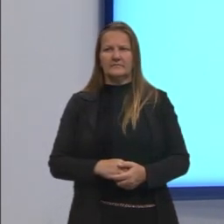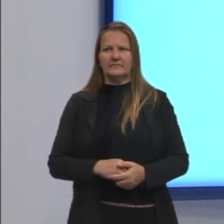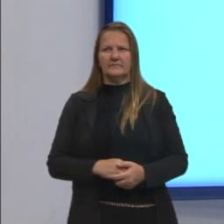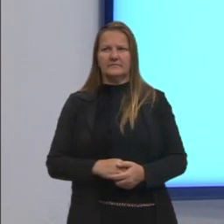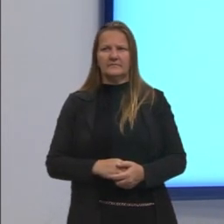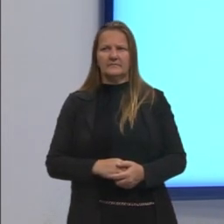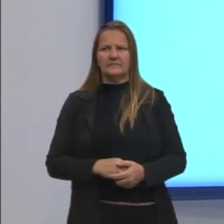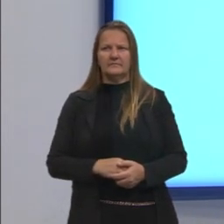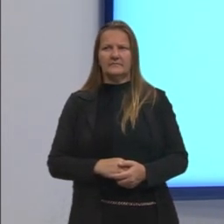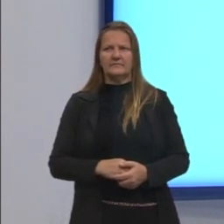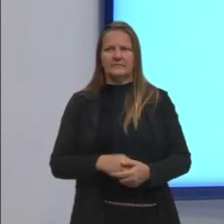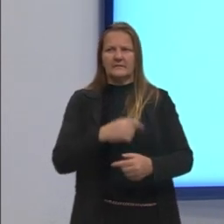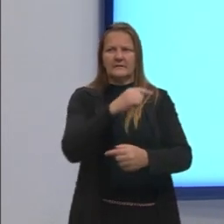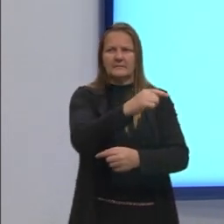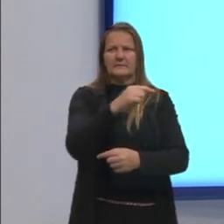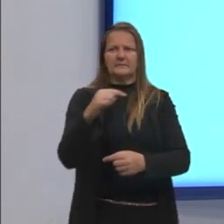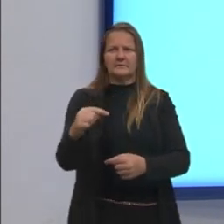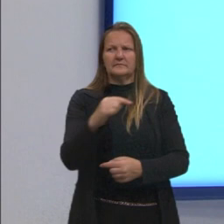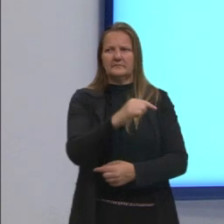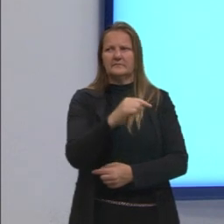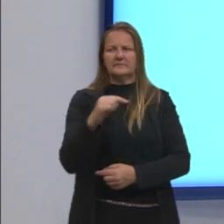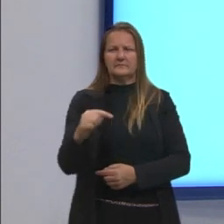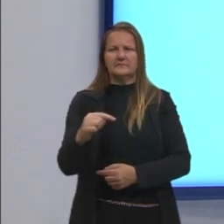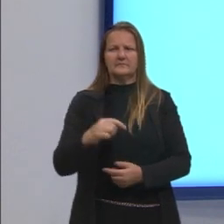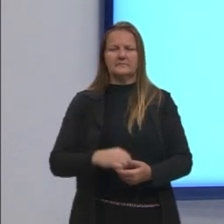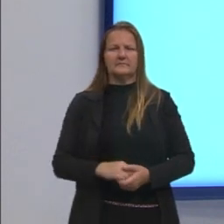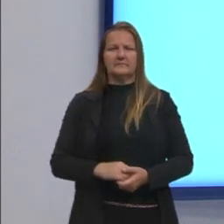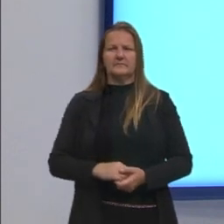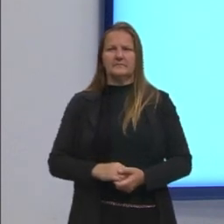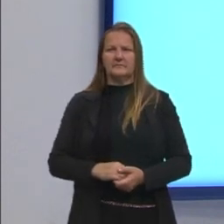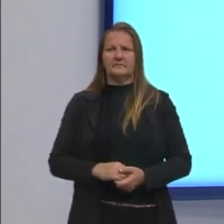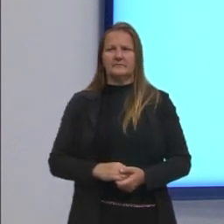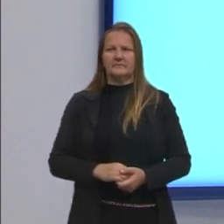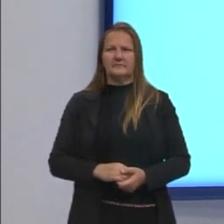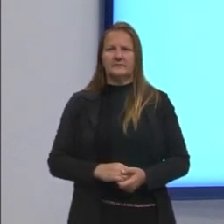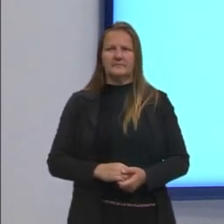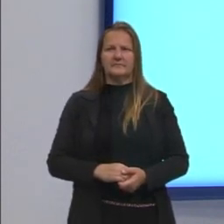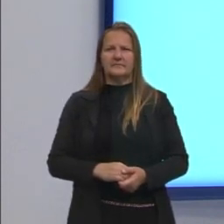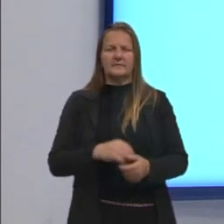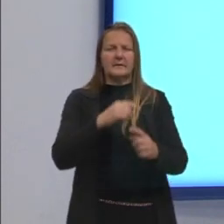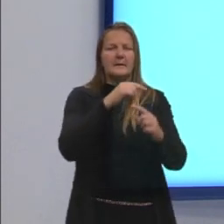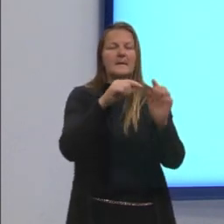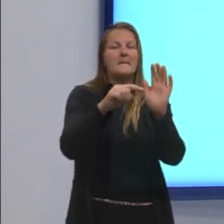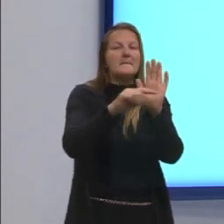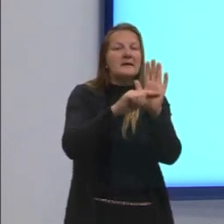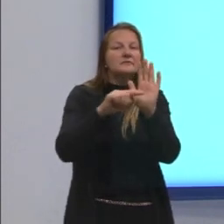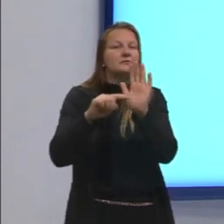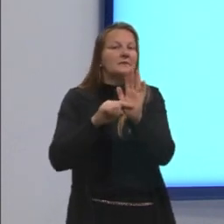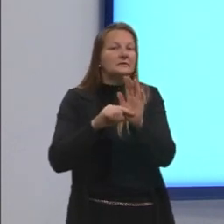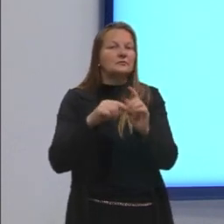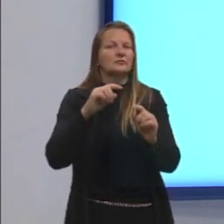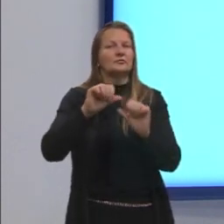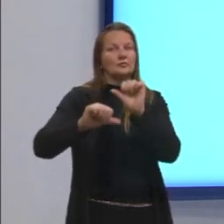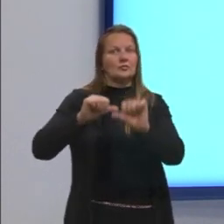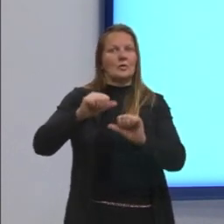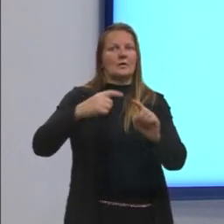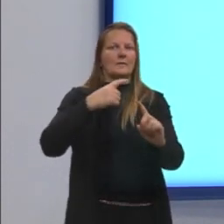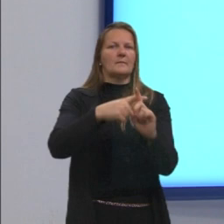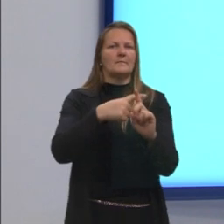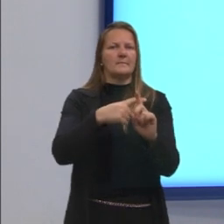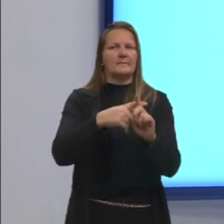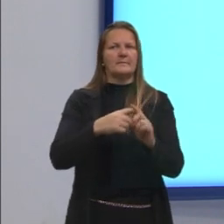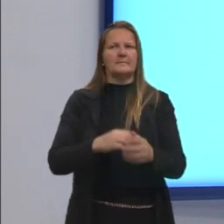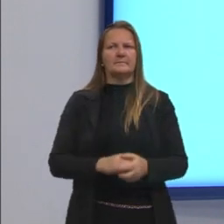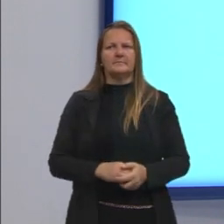mil aqui a gente tem menos com menos né regrinhas de sinais menos com menos fica positivo Então na verdade